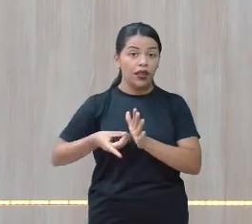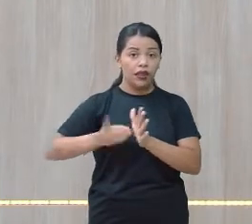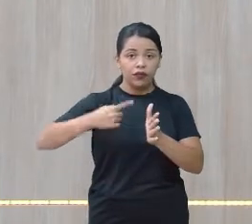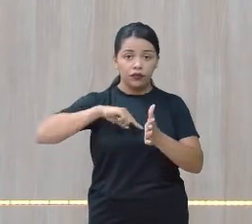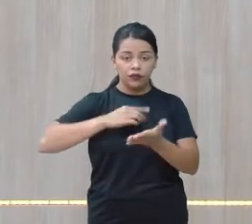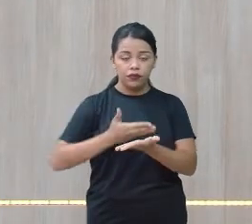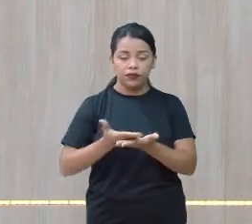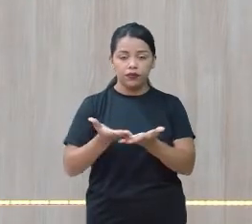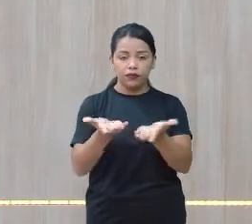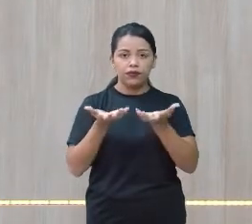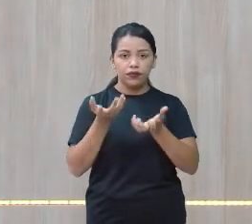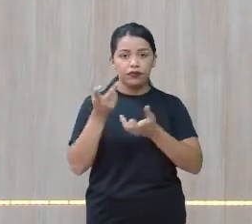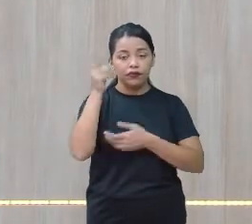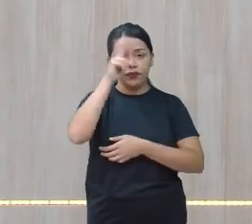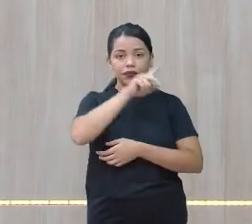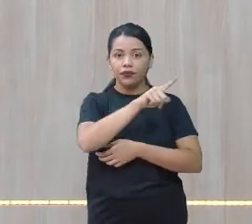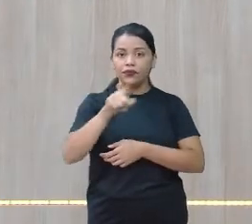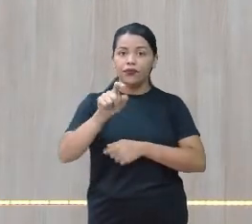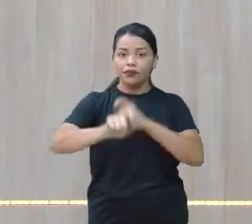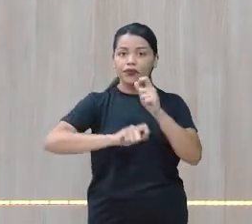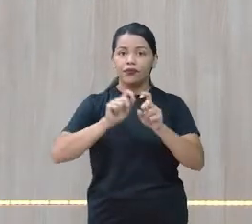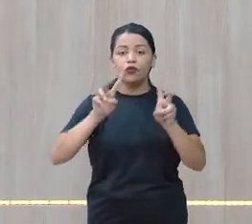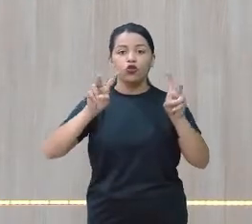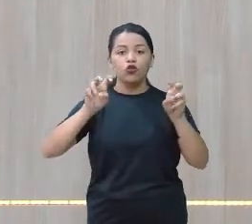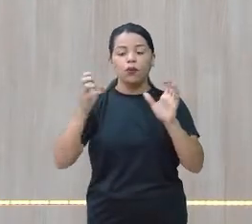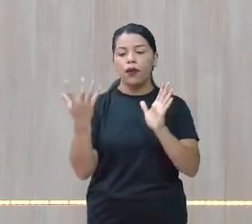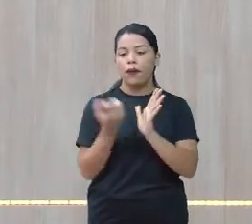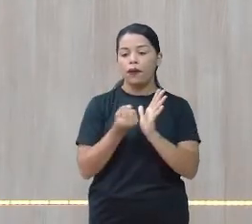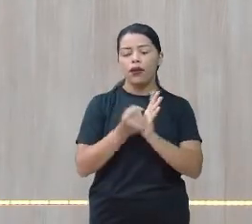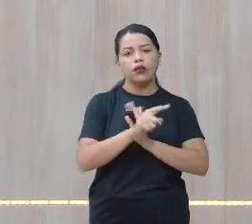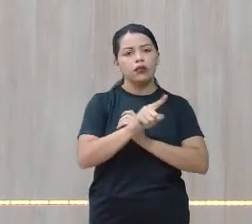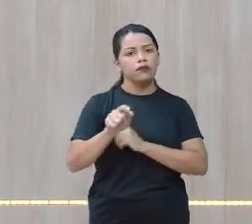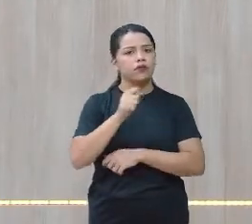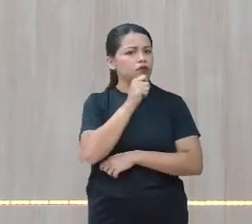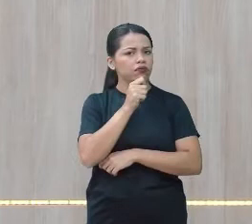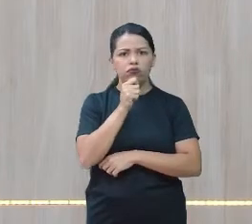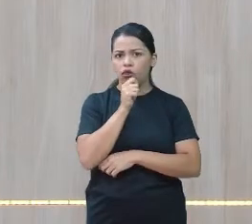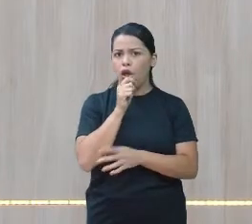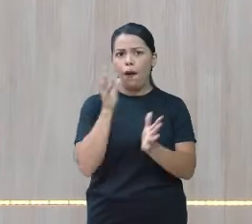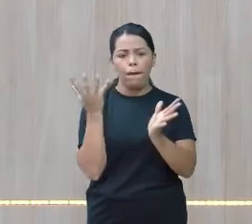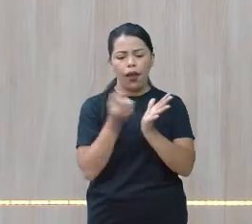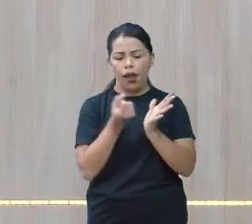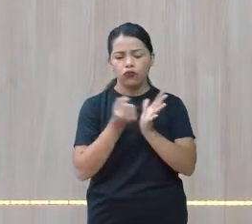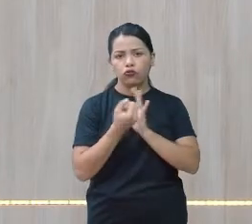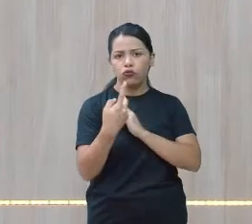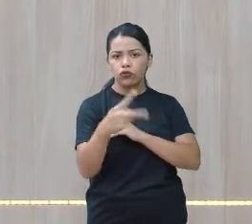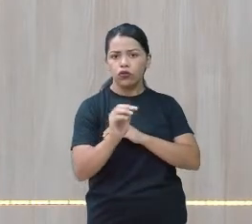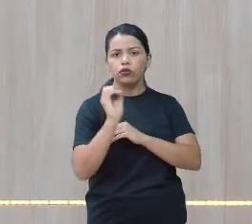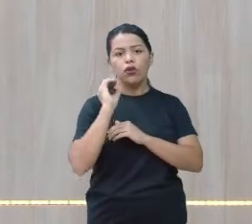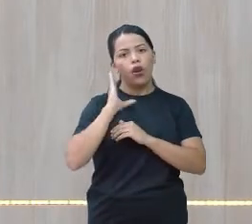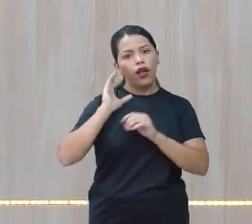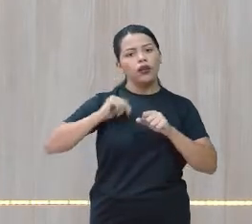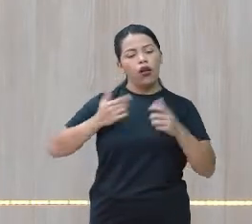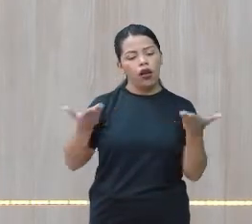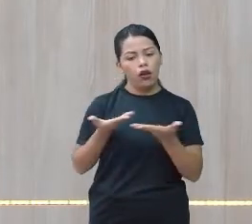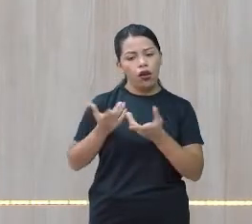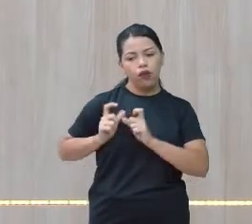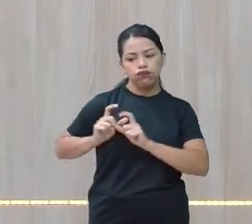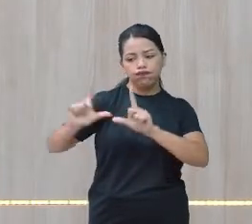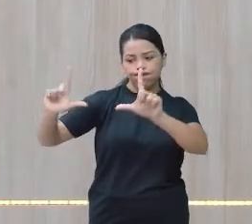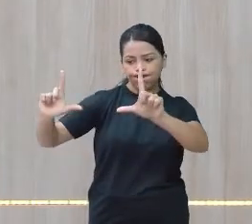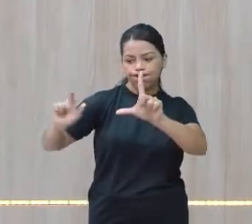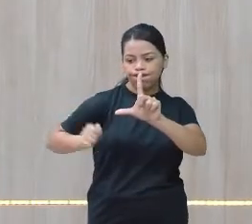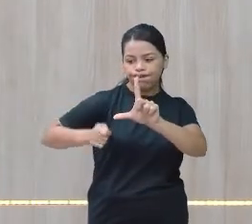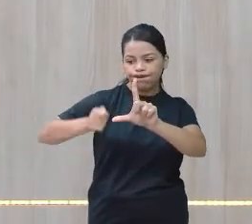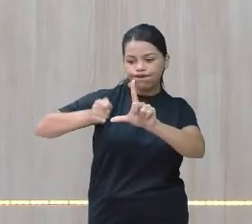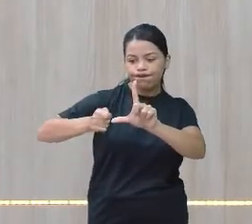quem ainda não baixou o aplicativo, aponta aí o seu celular, a sua câmera para a TV, né? Que aí vamos